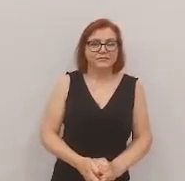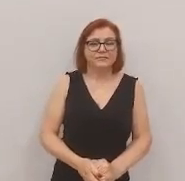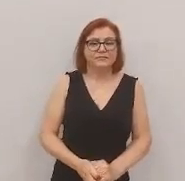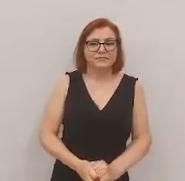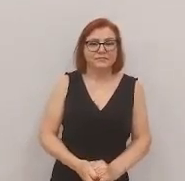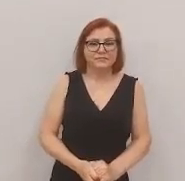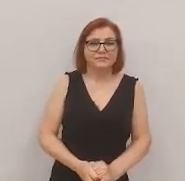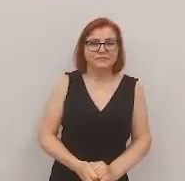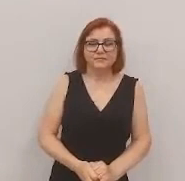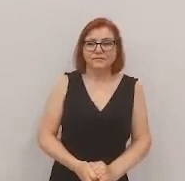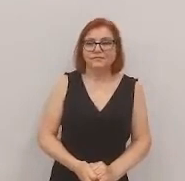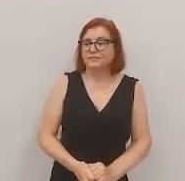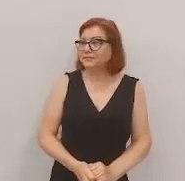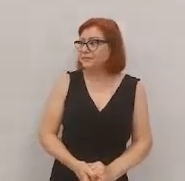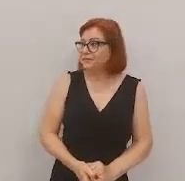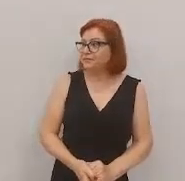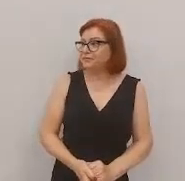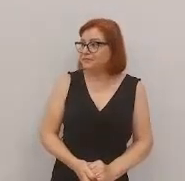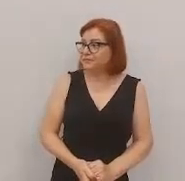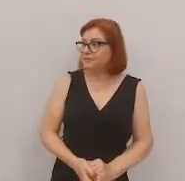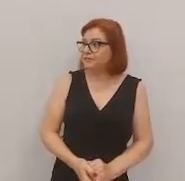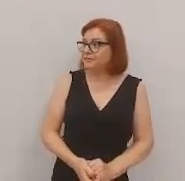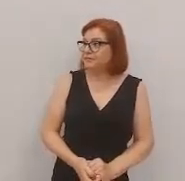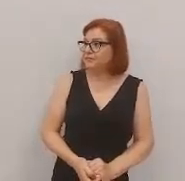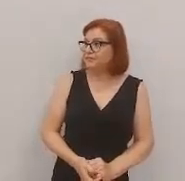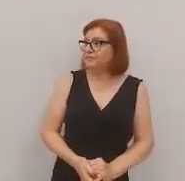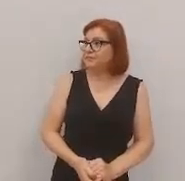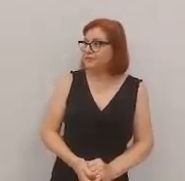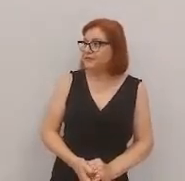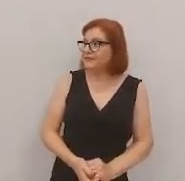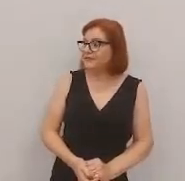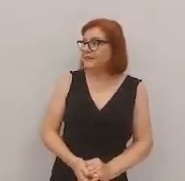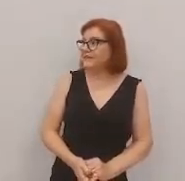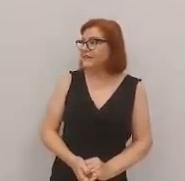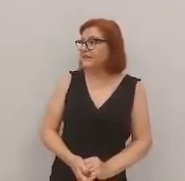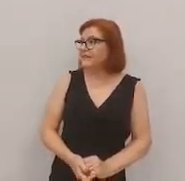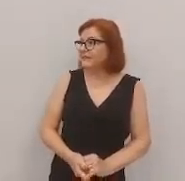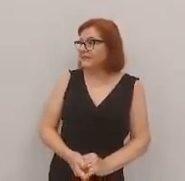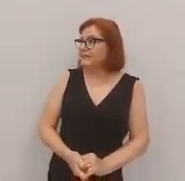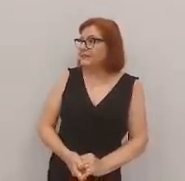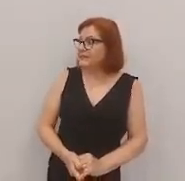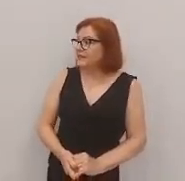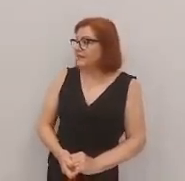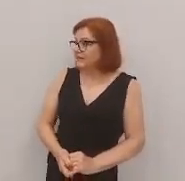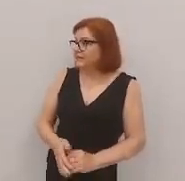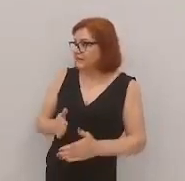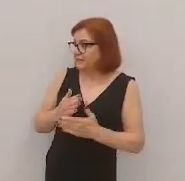né? Então, estou perdoado. Amém, irmãos?